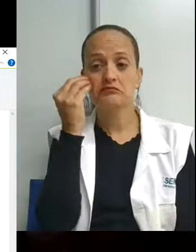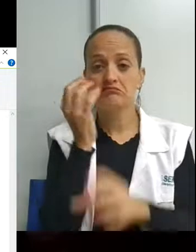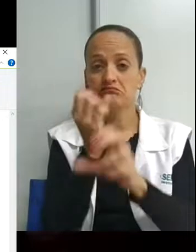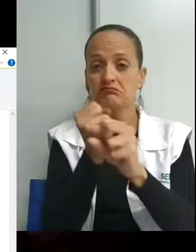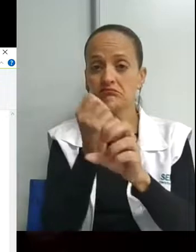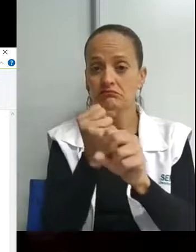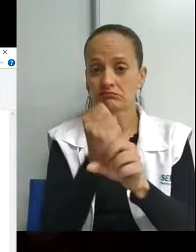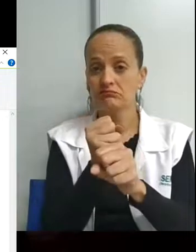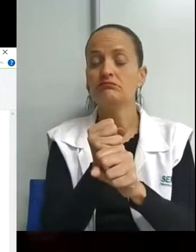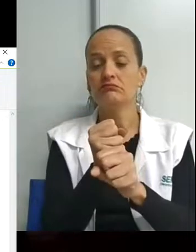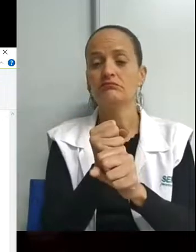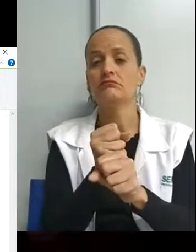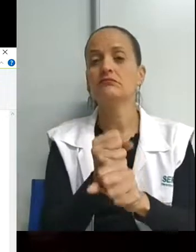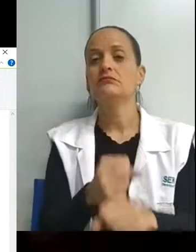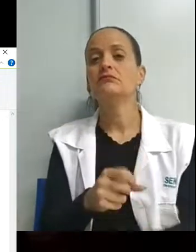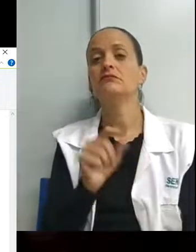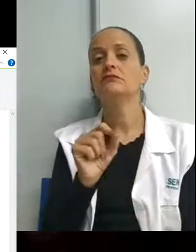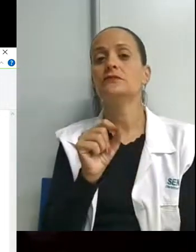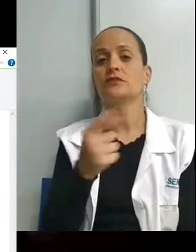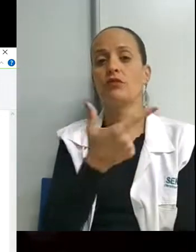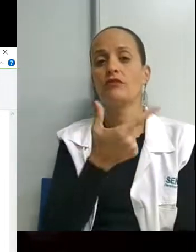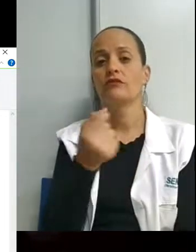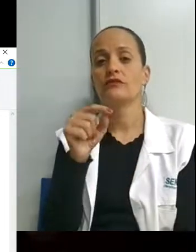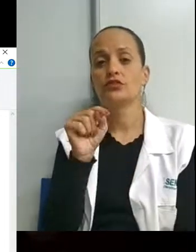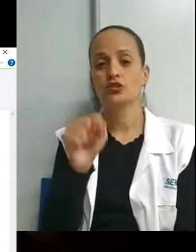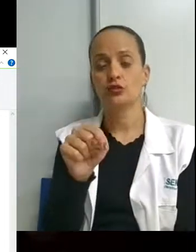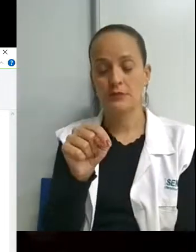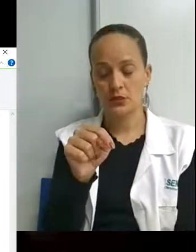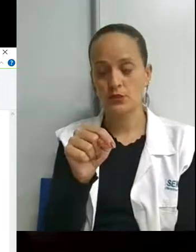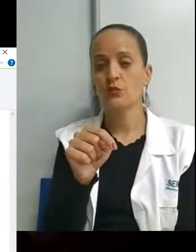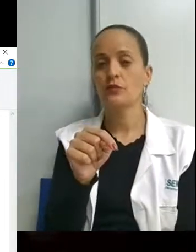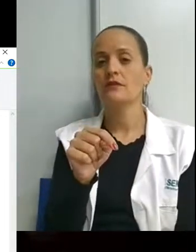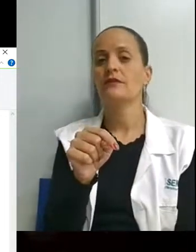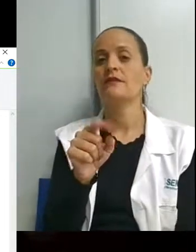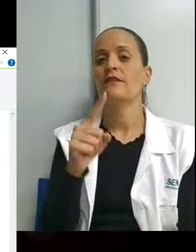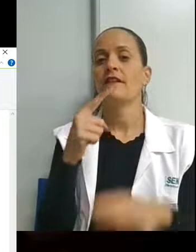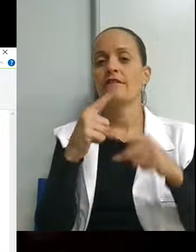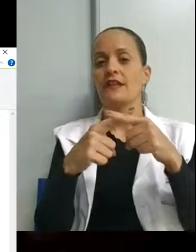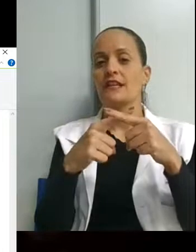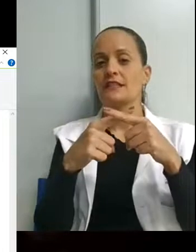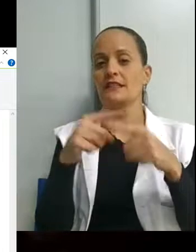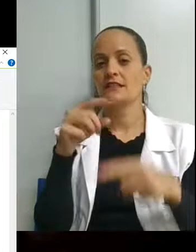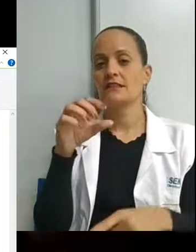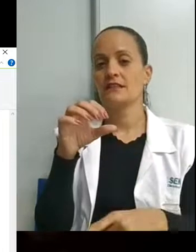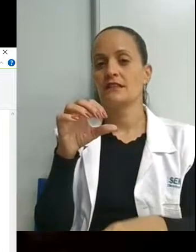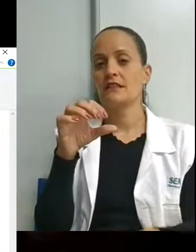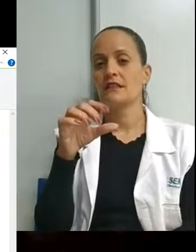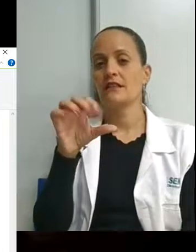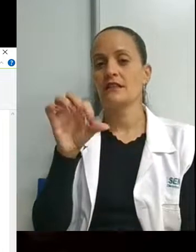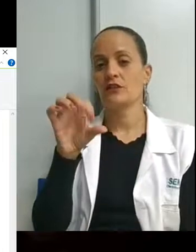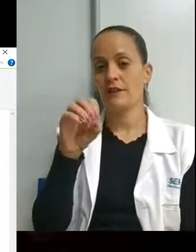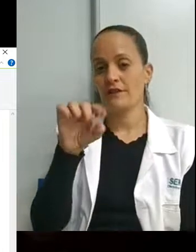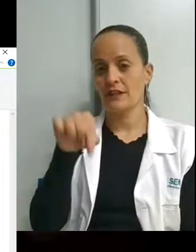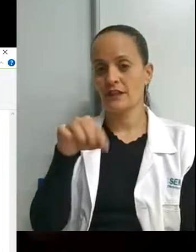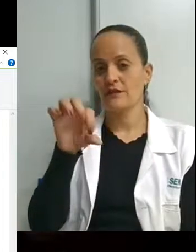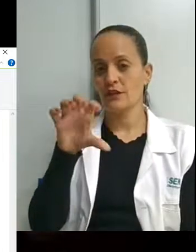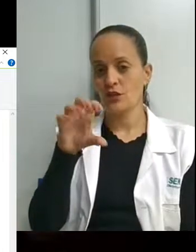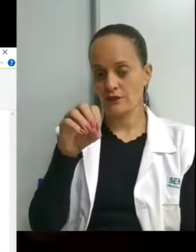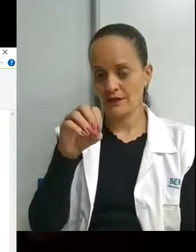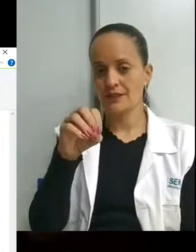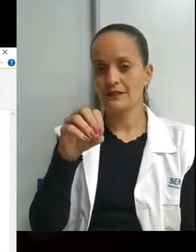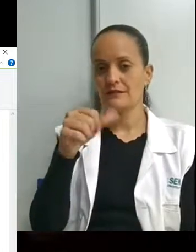e a tensão ela é 220 vezes 220, dividido por R.